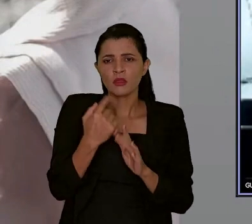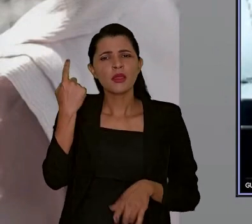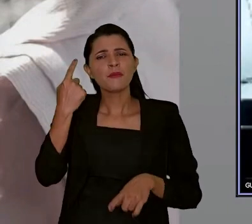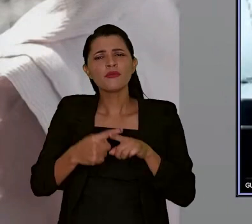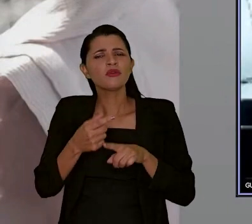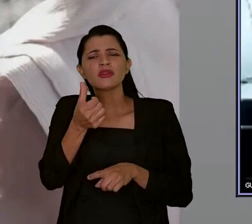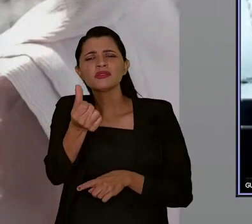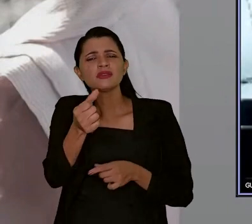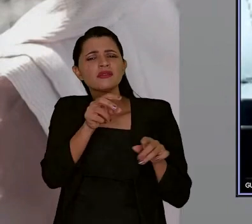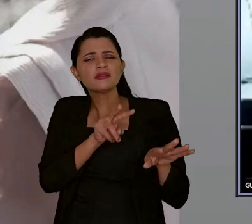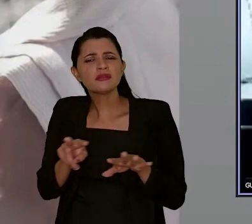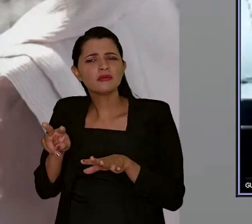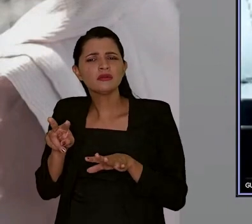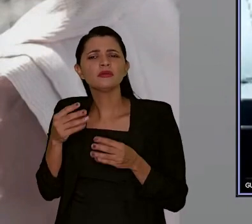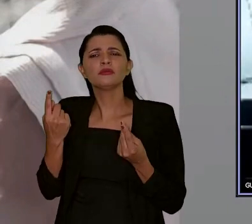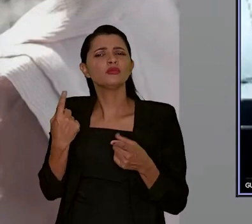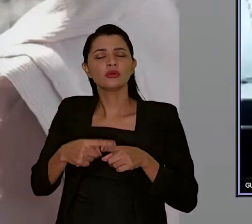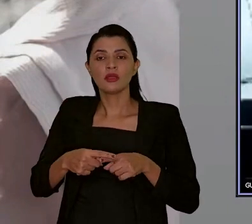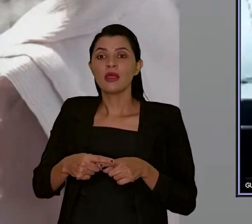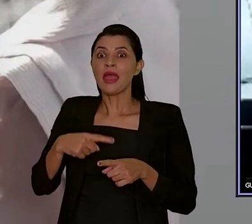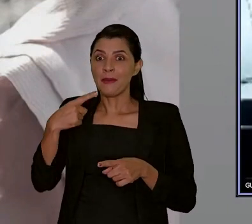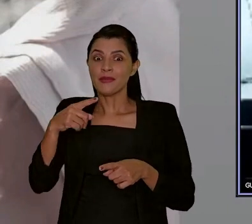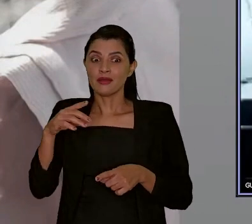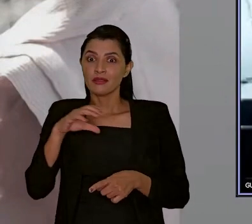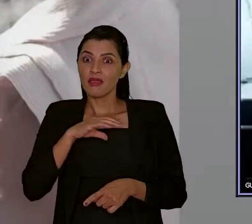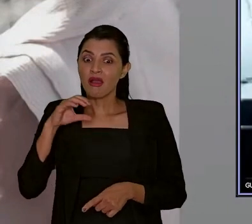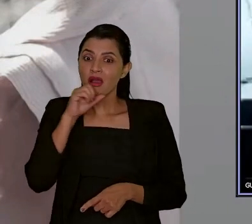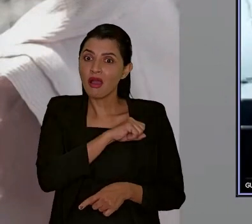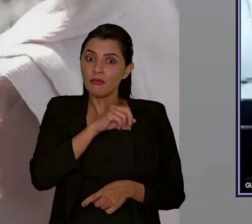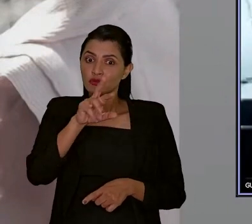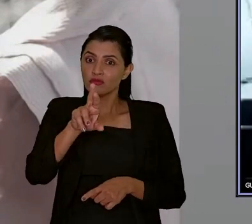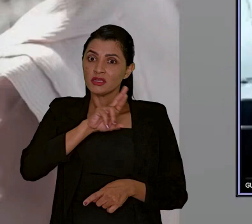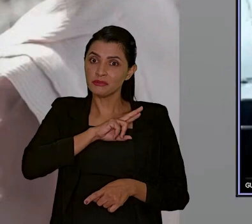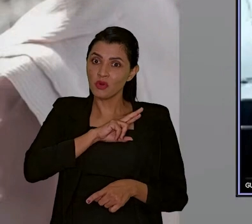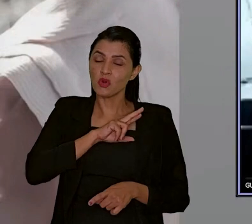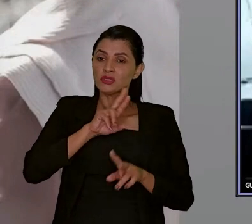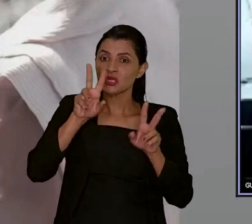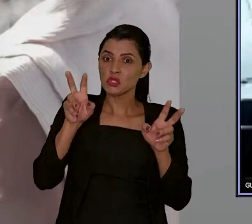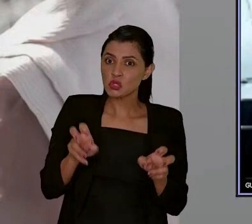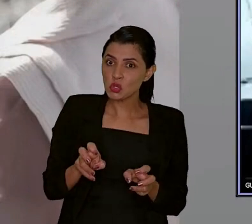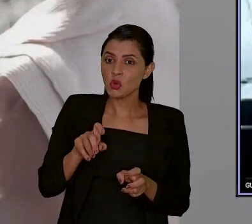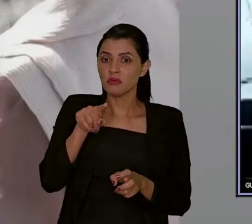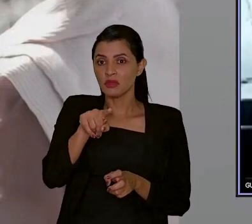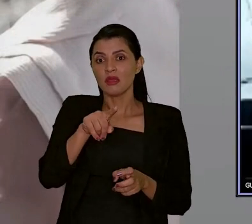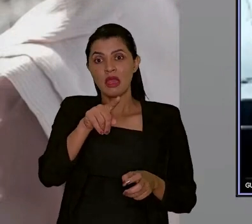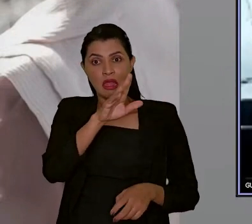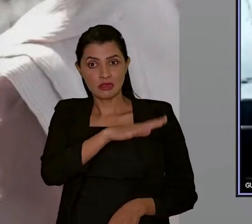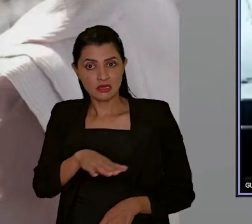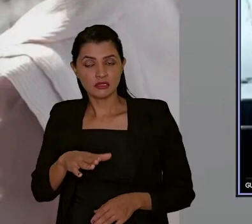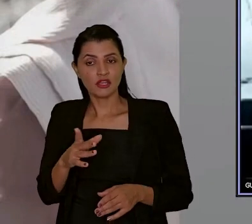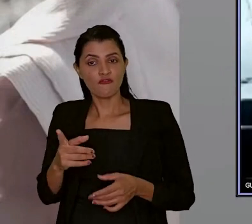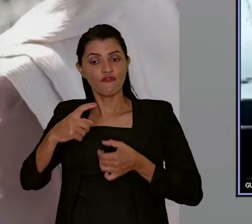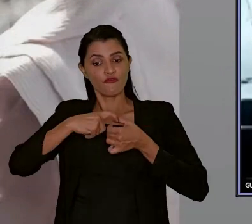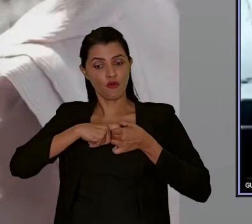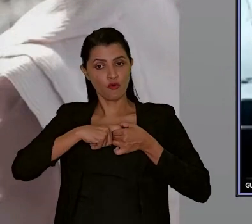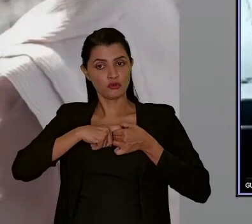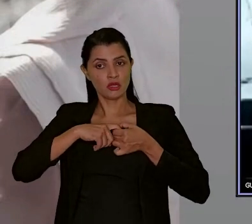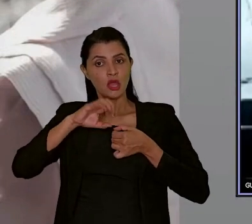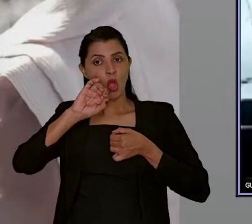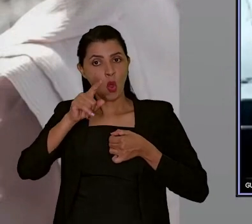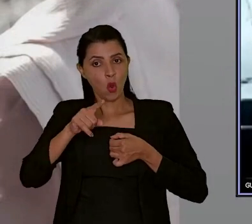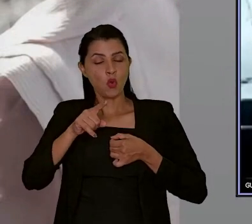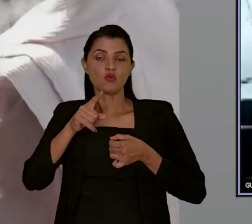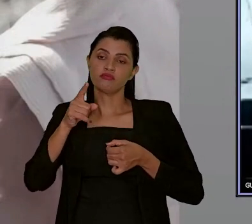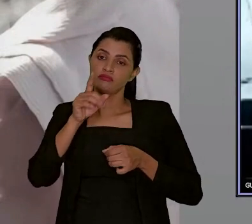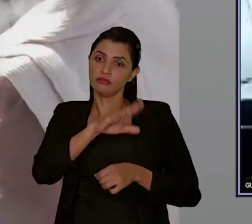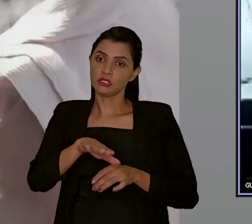uma solução efetiva sobre se a criança deve retornar ou, ao contrário, se ela deve permanecer no